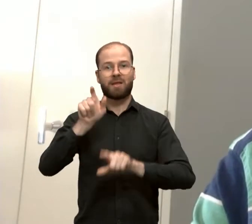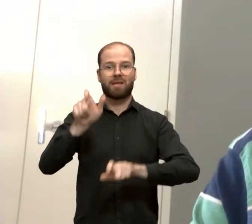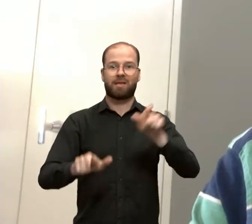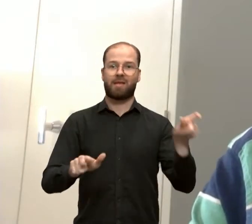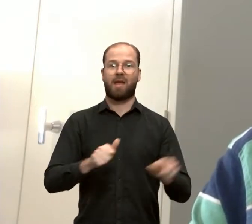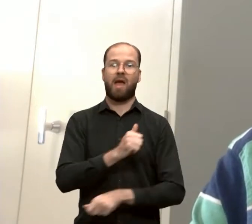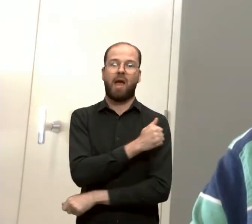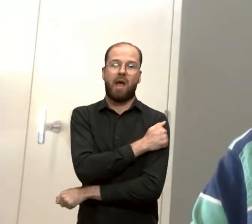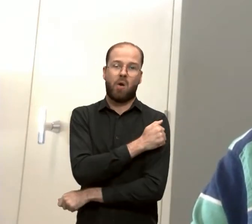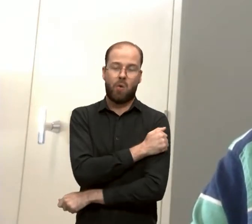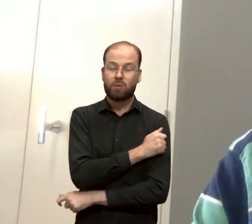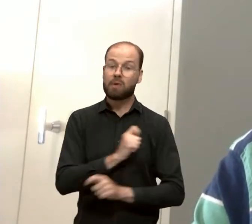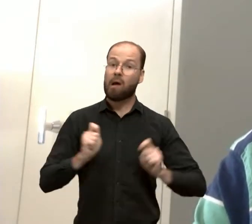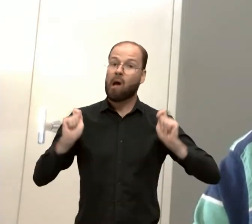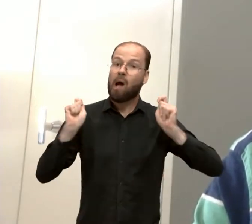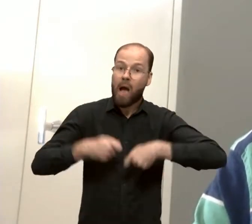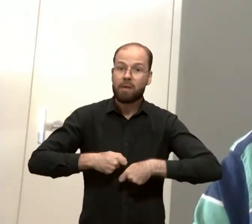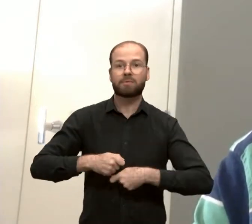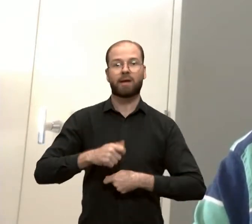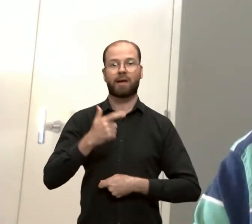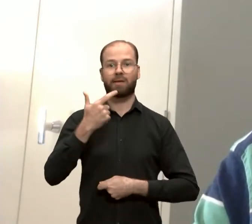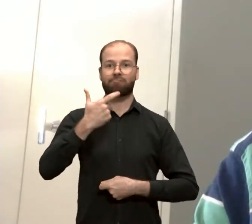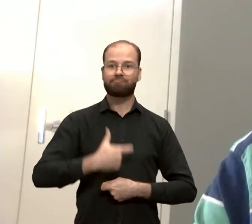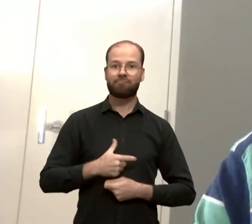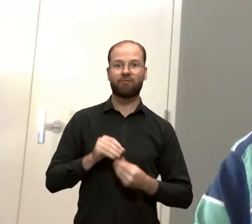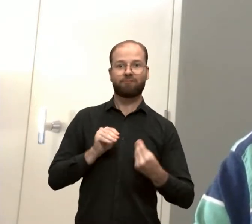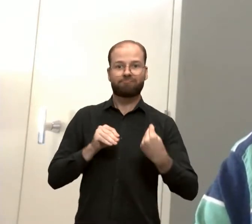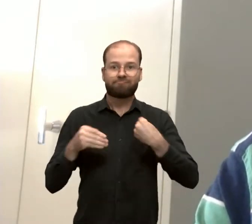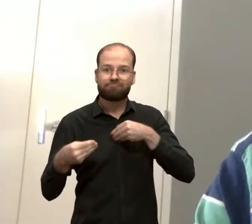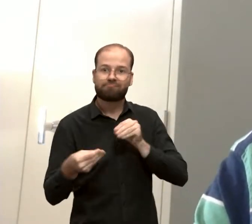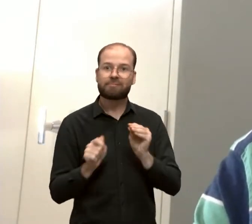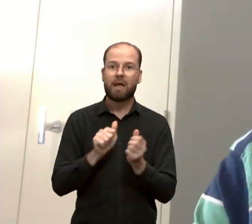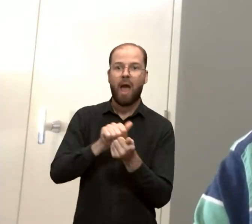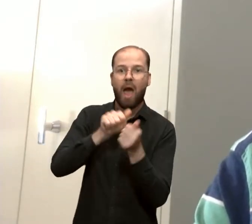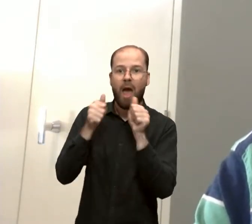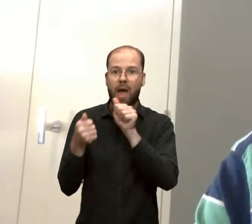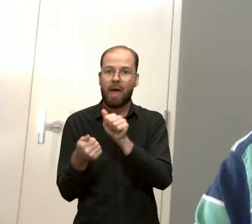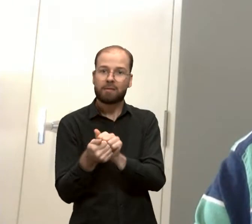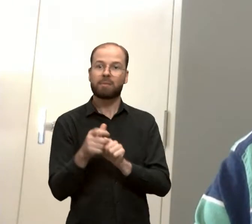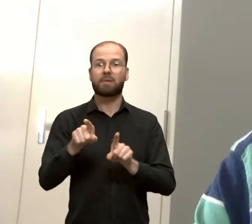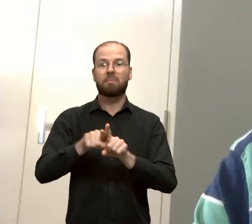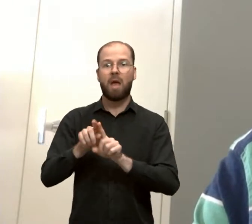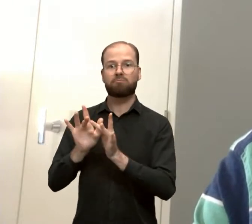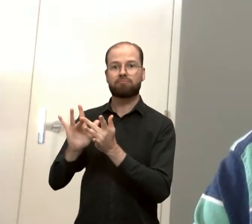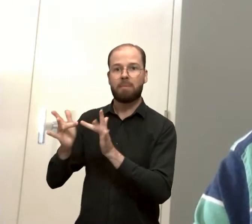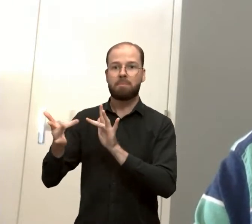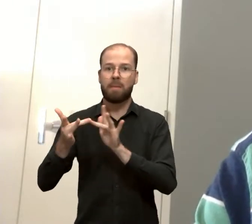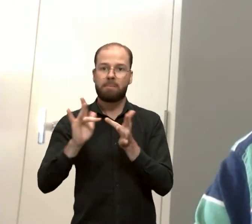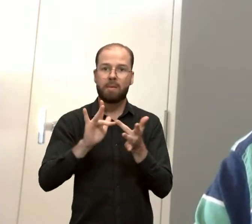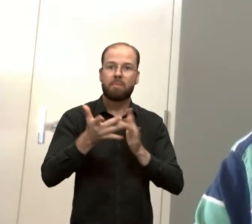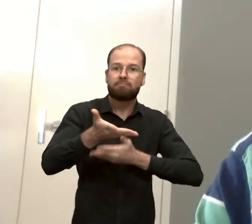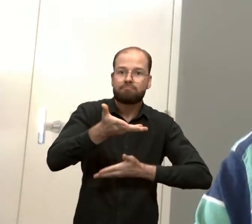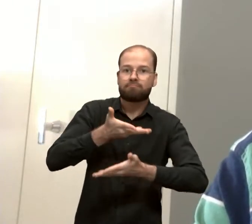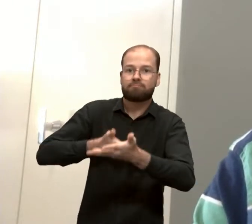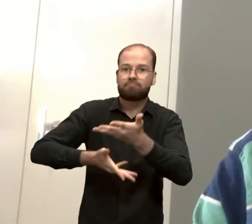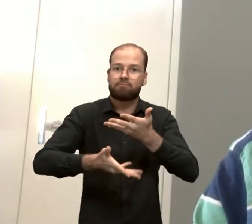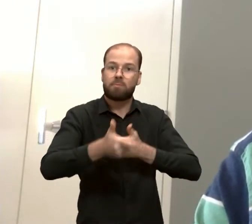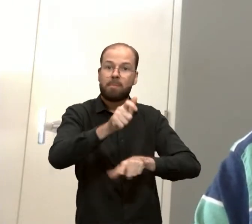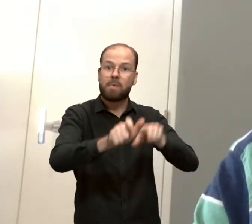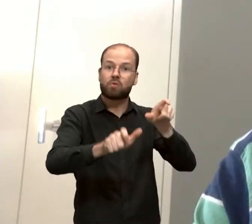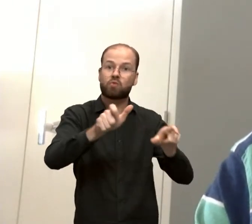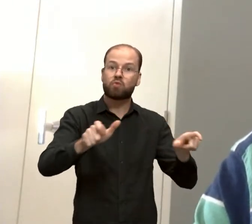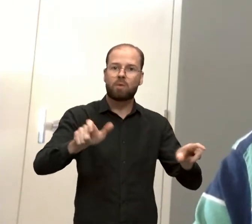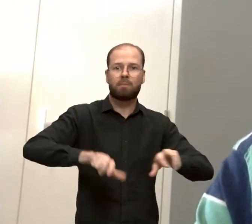estudantes para a capacidade deles se adaptarem, de poderem interagir com pessoas de diversas culturas.